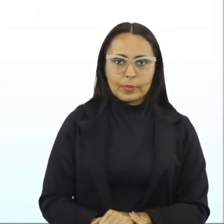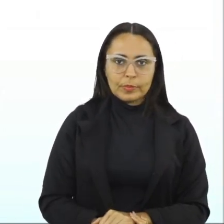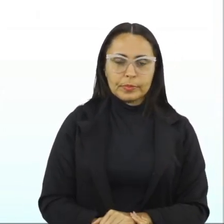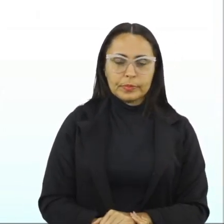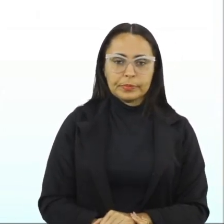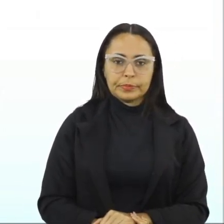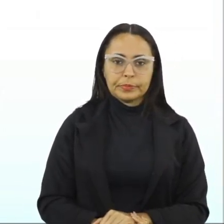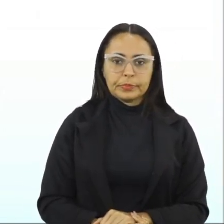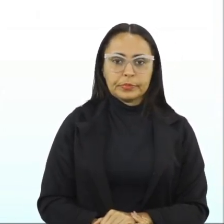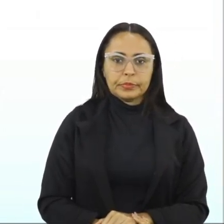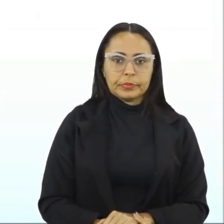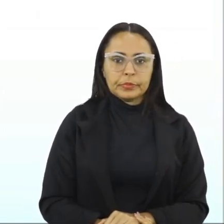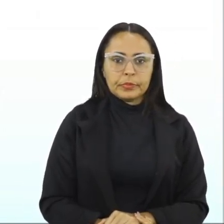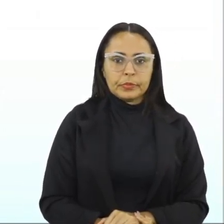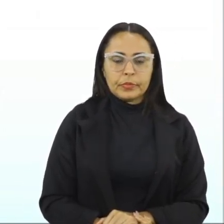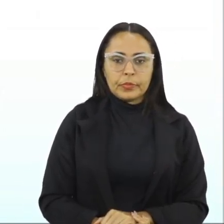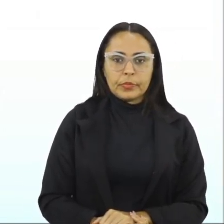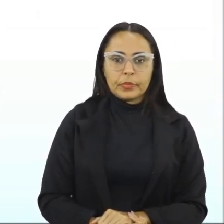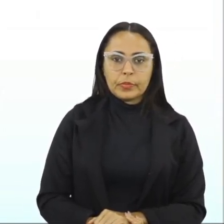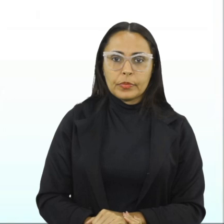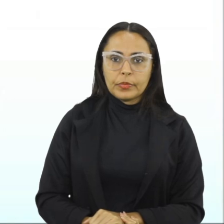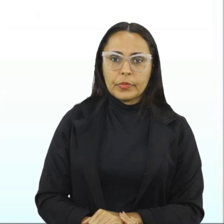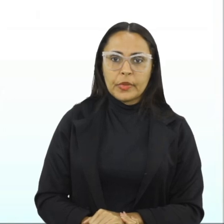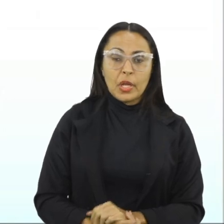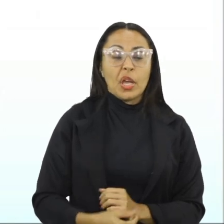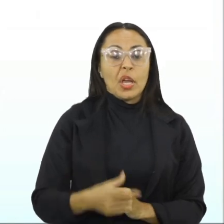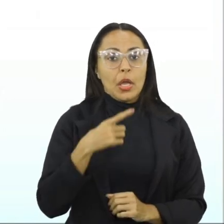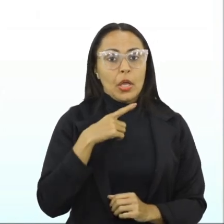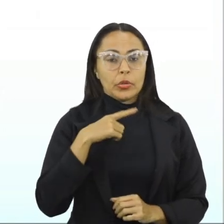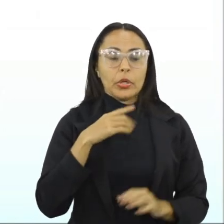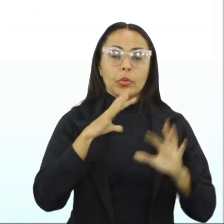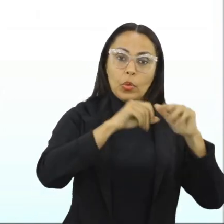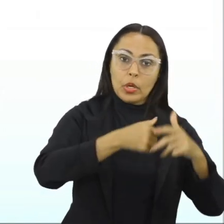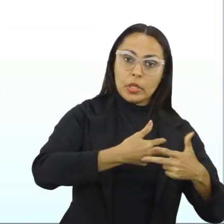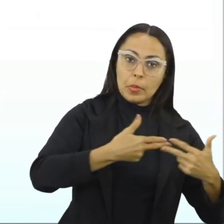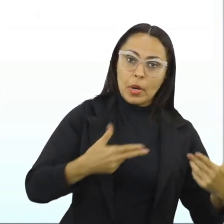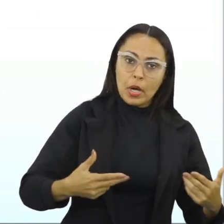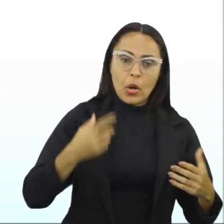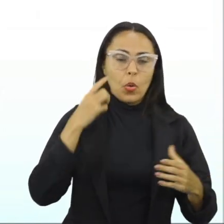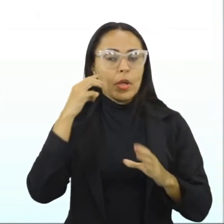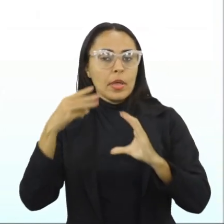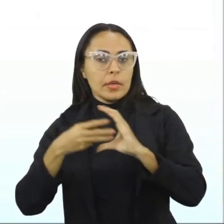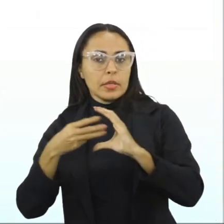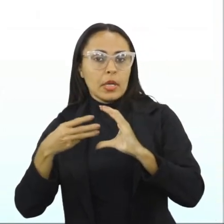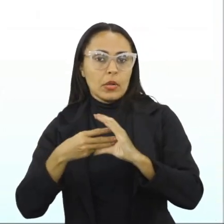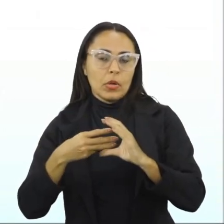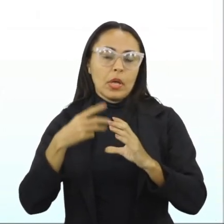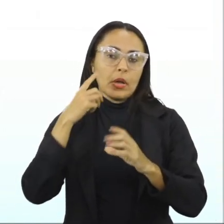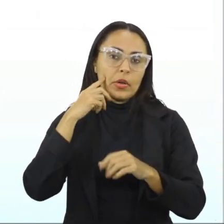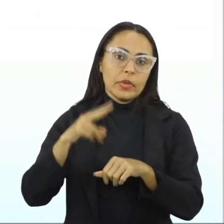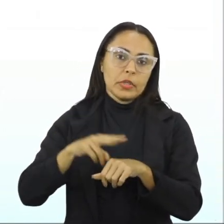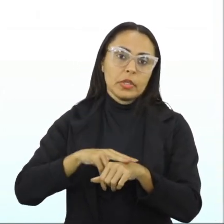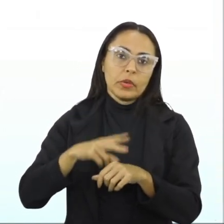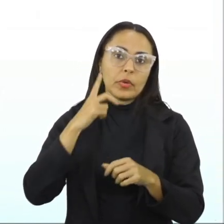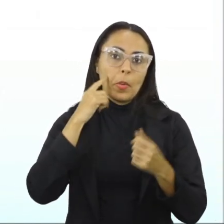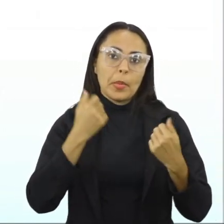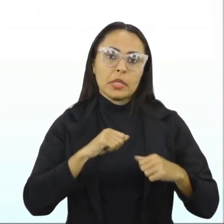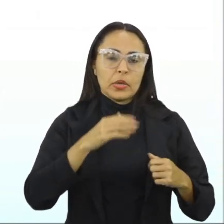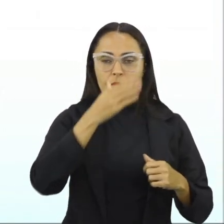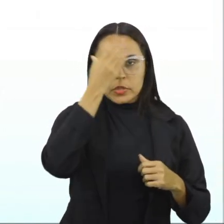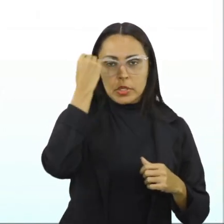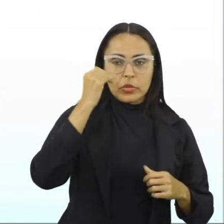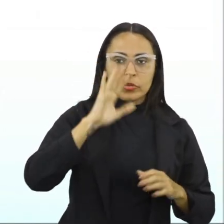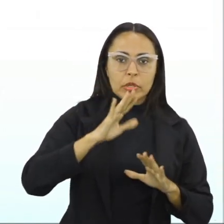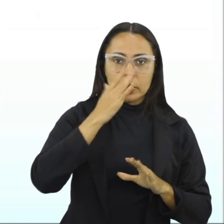Ó, eu vou ter a célula vegetal. Eu tenho a célula animal e eu tenho a célula vegetal. O que é que eu vou precisar que vocês não esqueçam